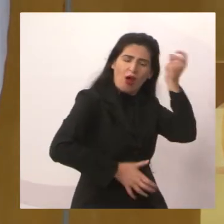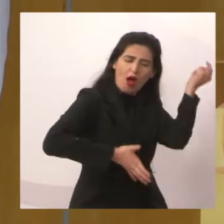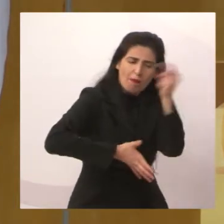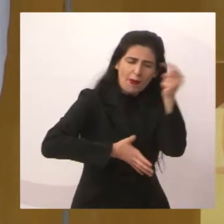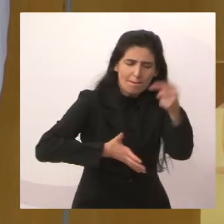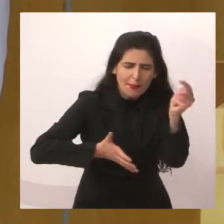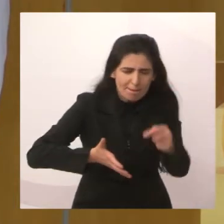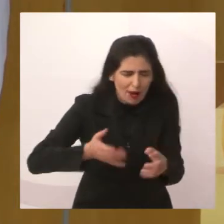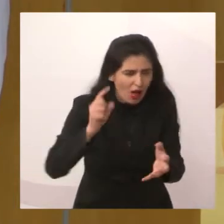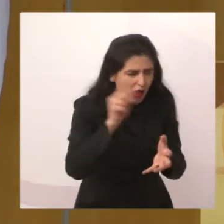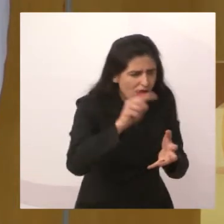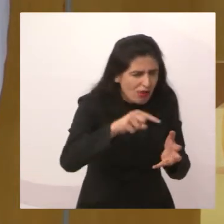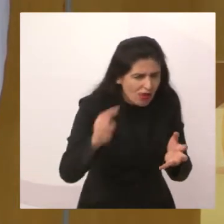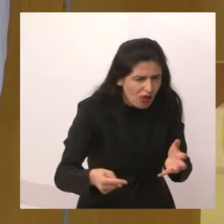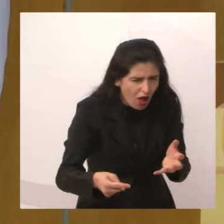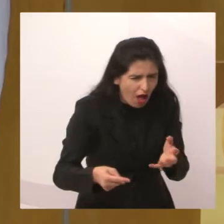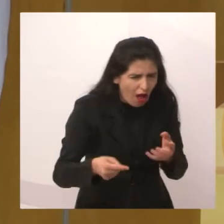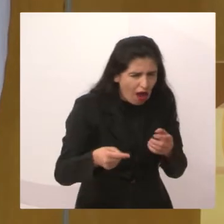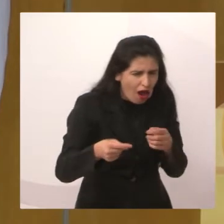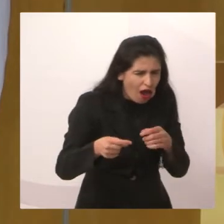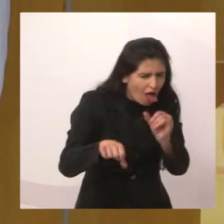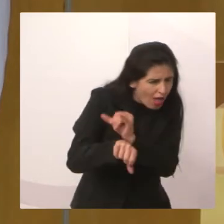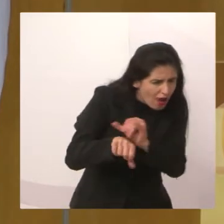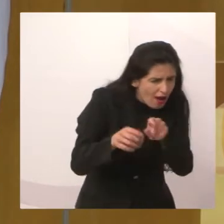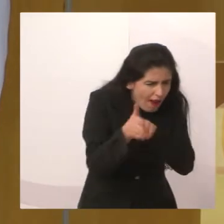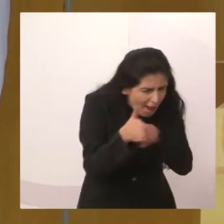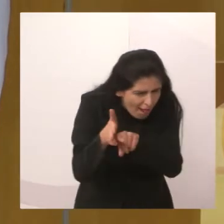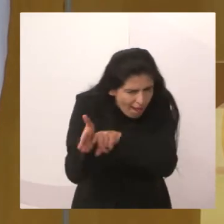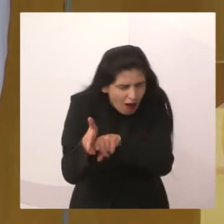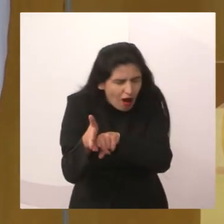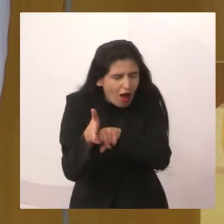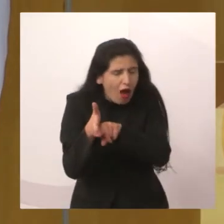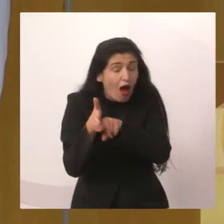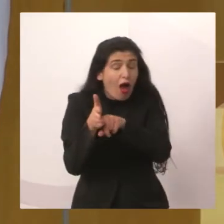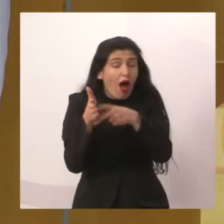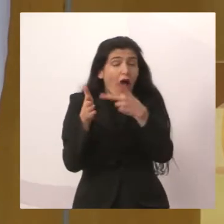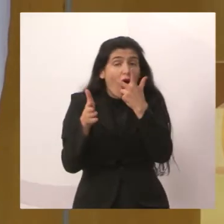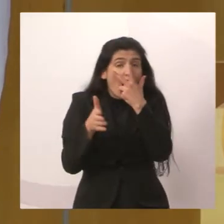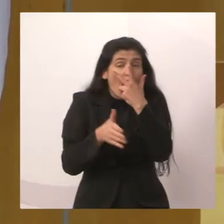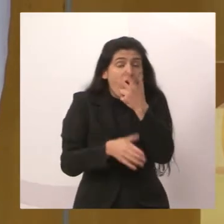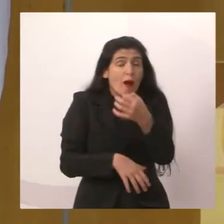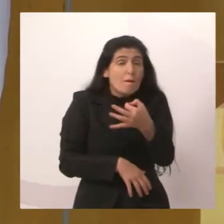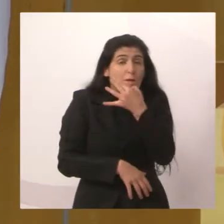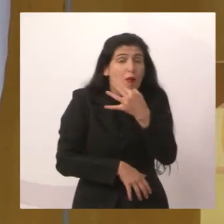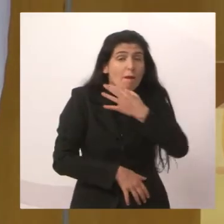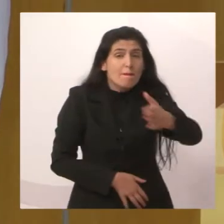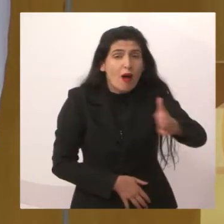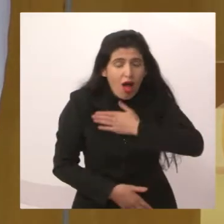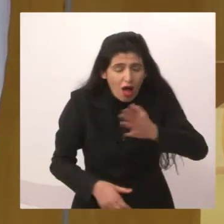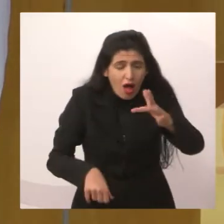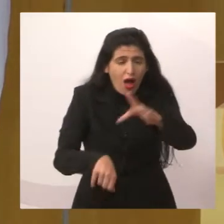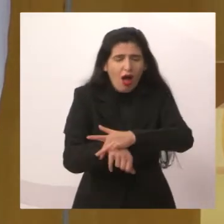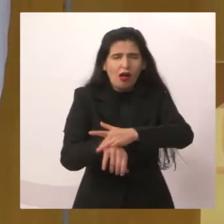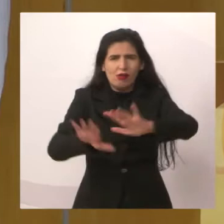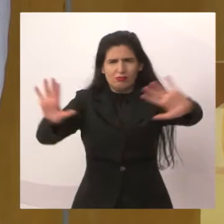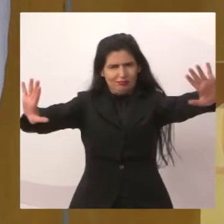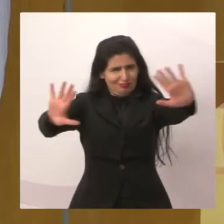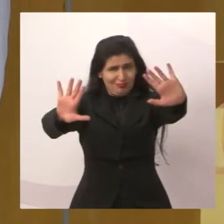foi me consumindo. E agora, quando eu estou vereadora, eu vou deixar isso passar? Não